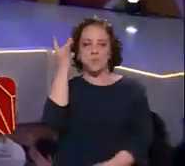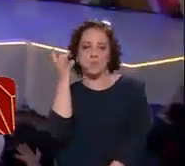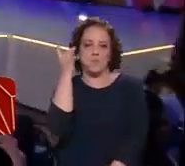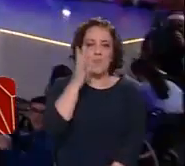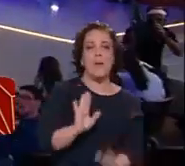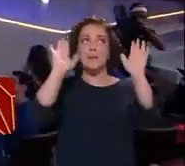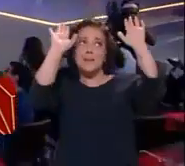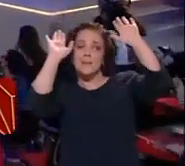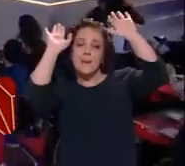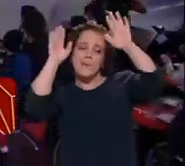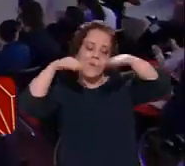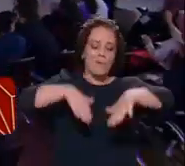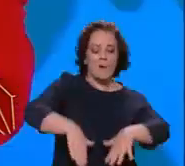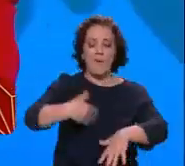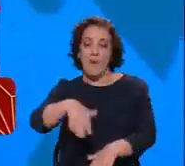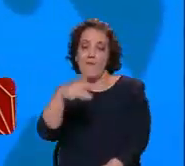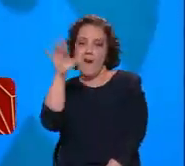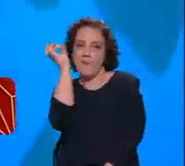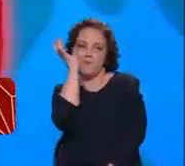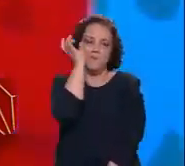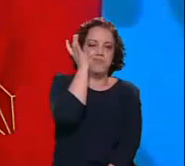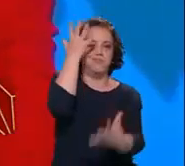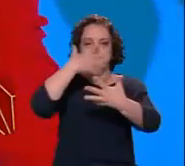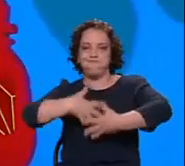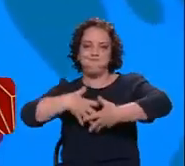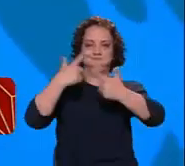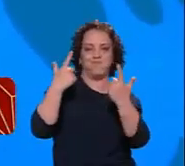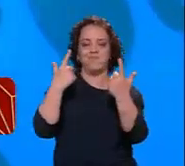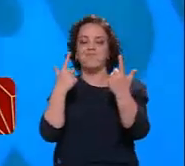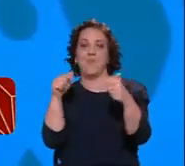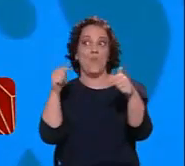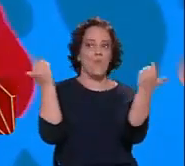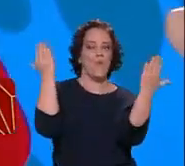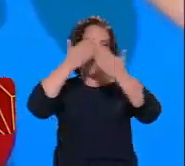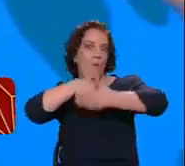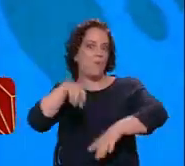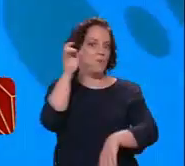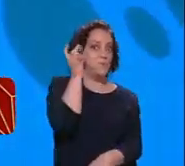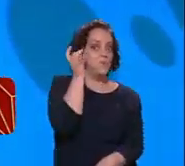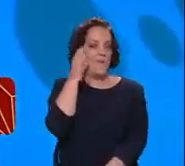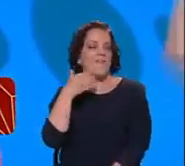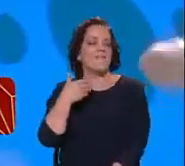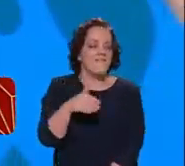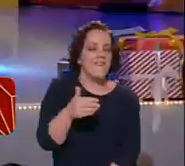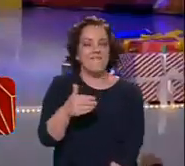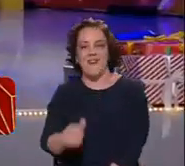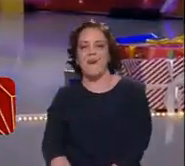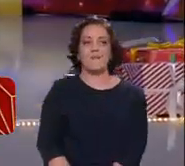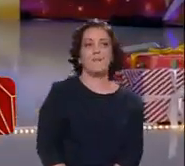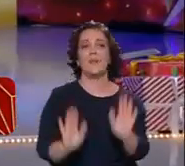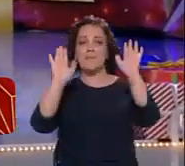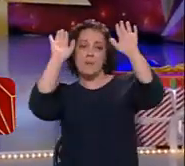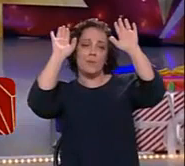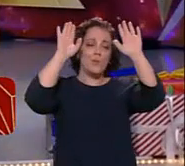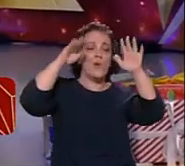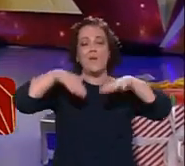Em cima, em baixo vai haver cambalacho. Ai, esta noite vai haver cambalacho. Em cima,